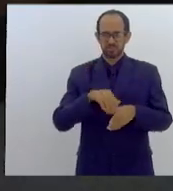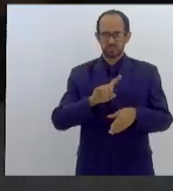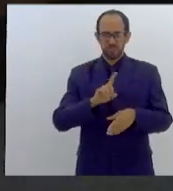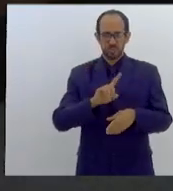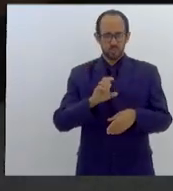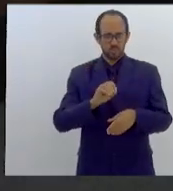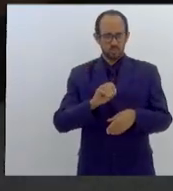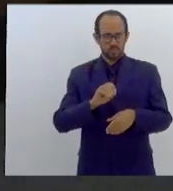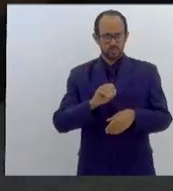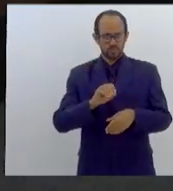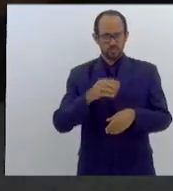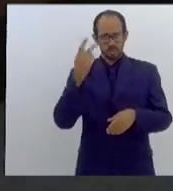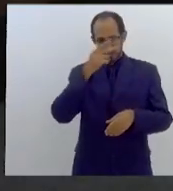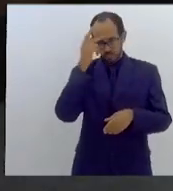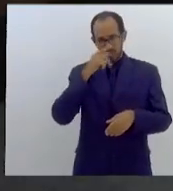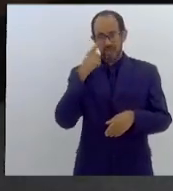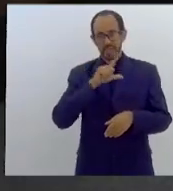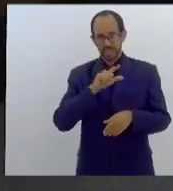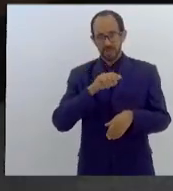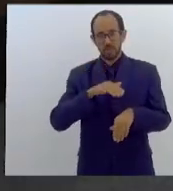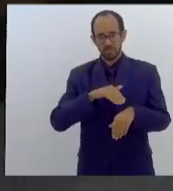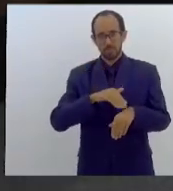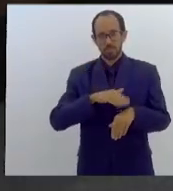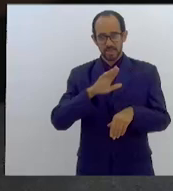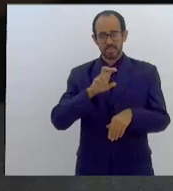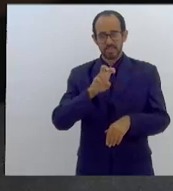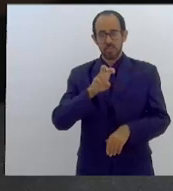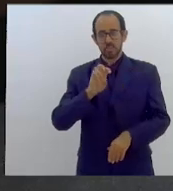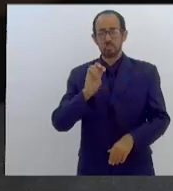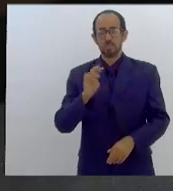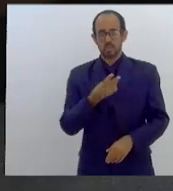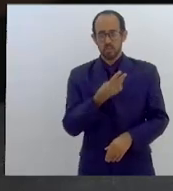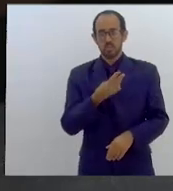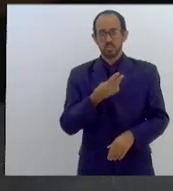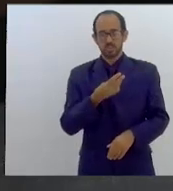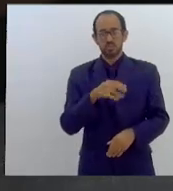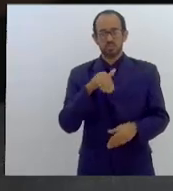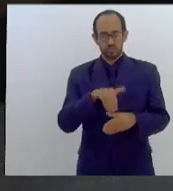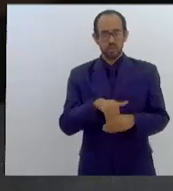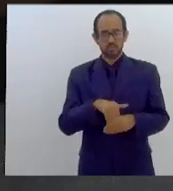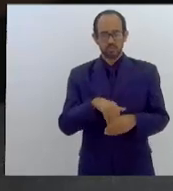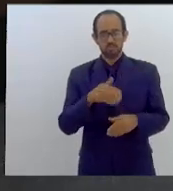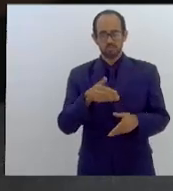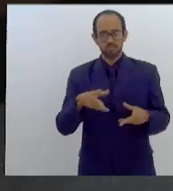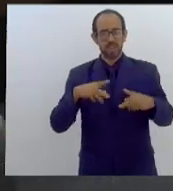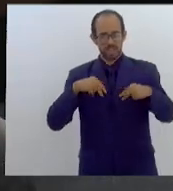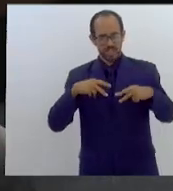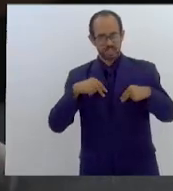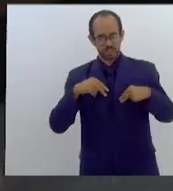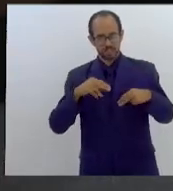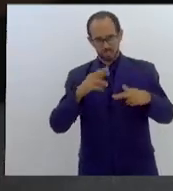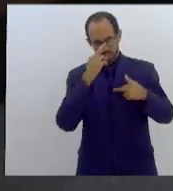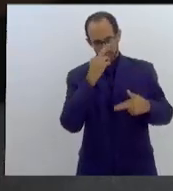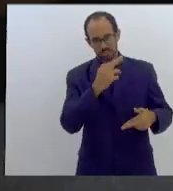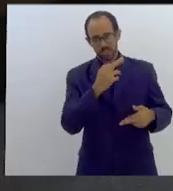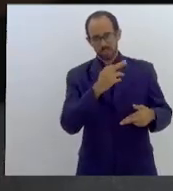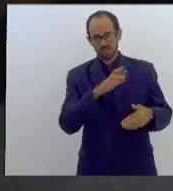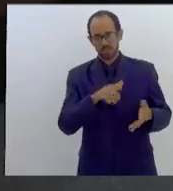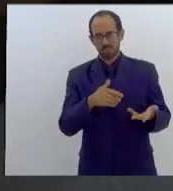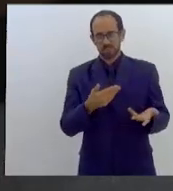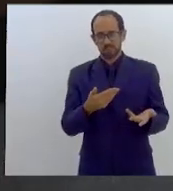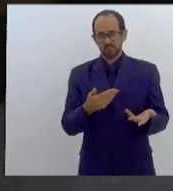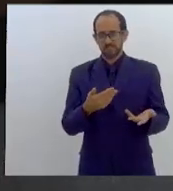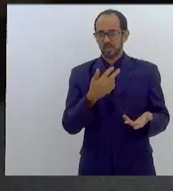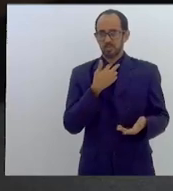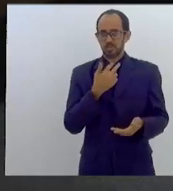5 milhões de votos, com 5 milhões de votos, merece nosso respeito. Né? É isso que clamam lá. Para concluir, por favor. E aí eu não posso